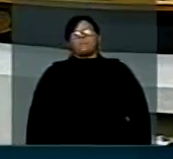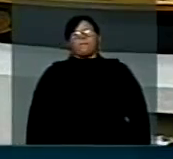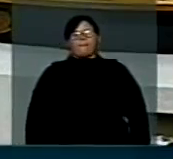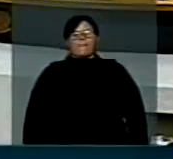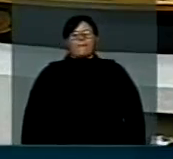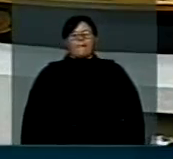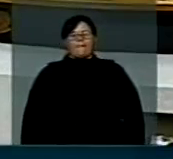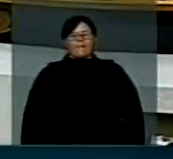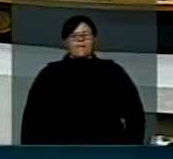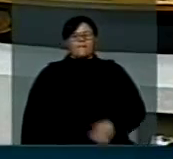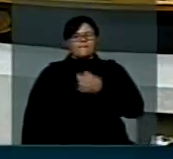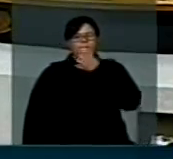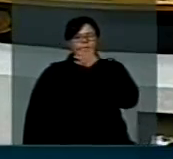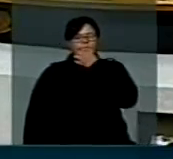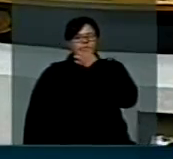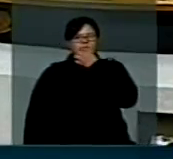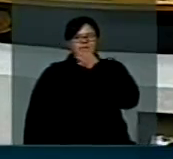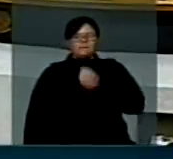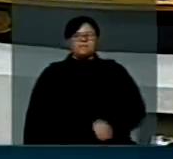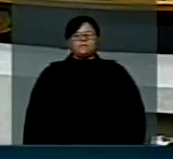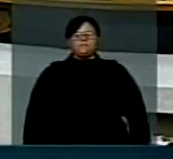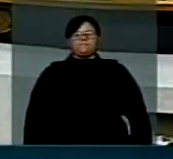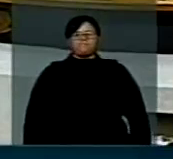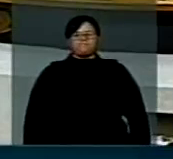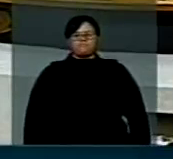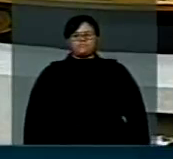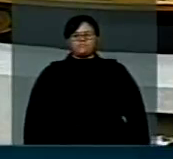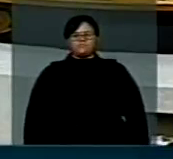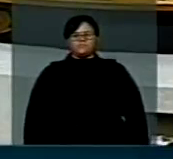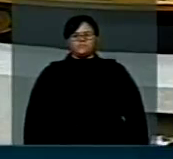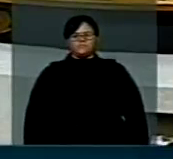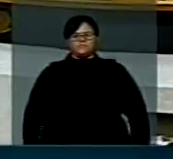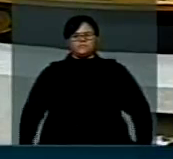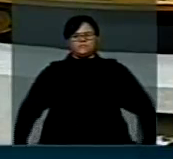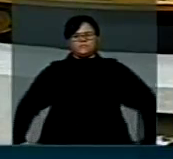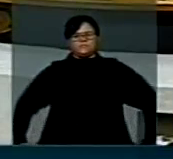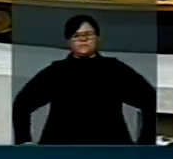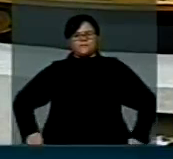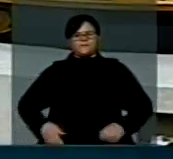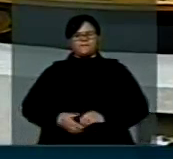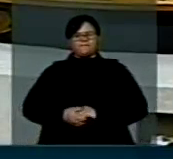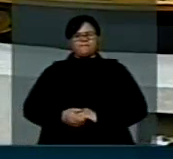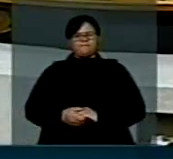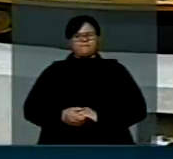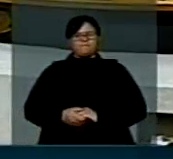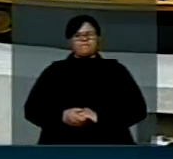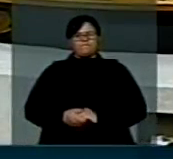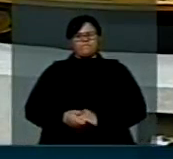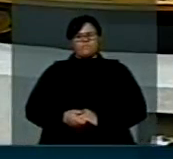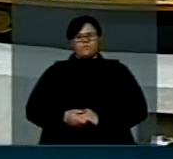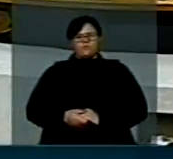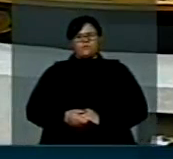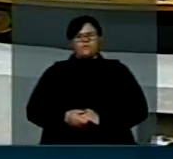Gostou da comparação? Hein? Gostou? Ruim para quem é governista. Nós dois. Bem feito. Nós